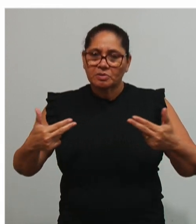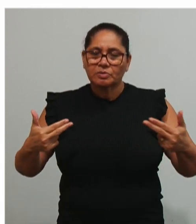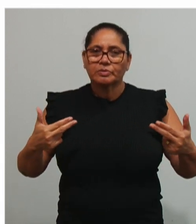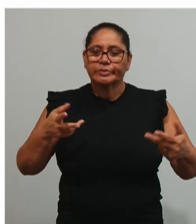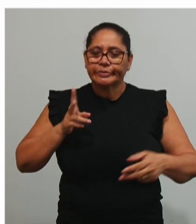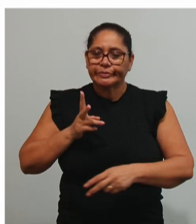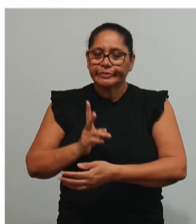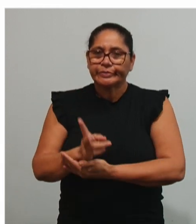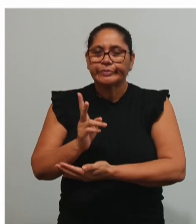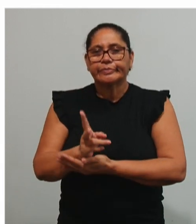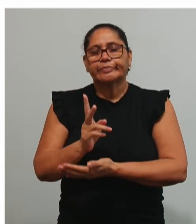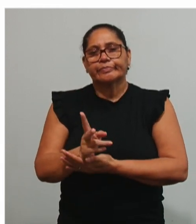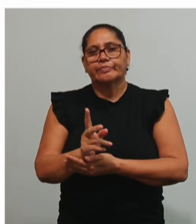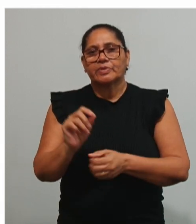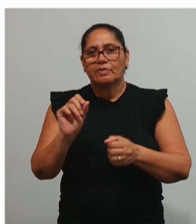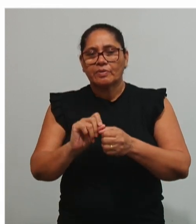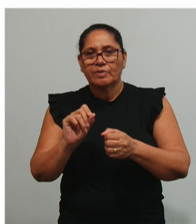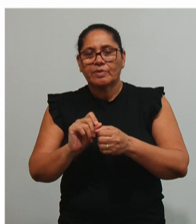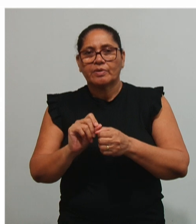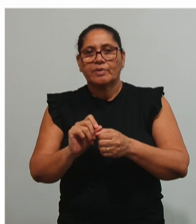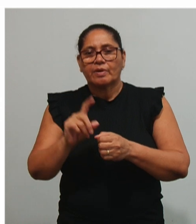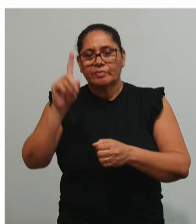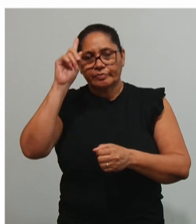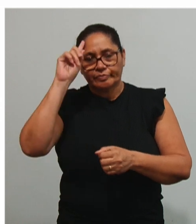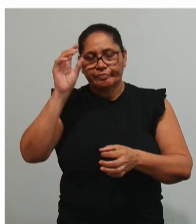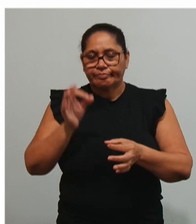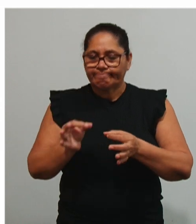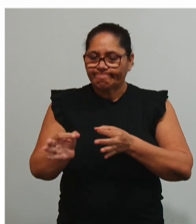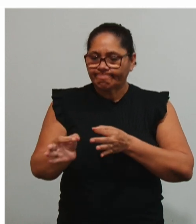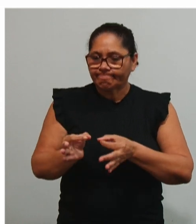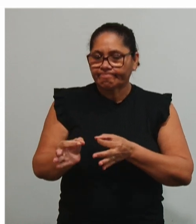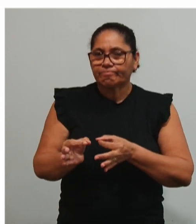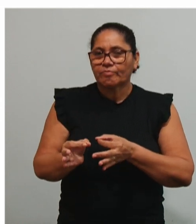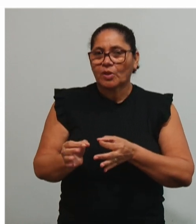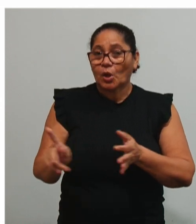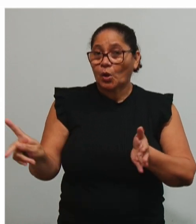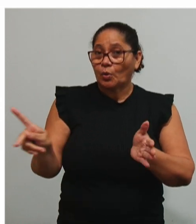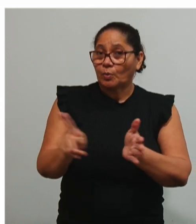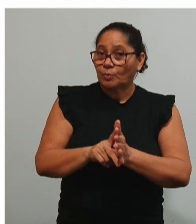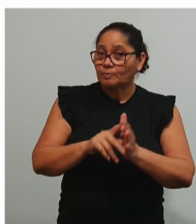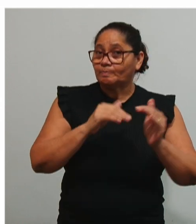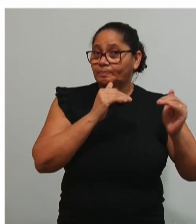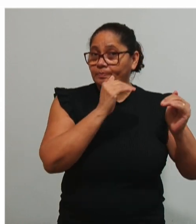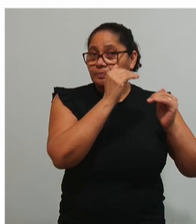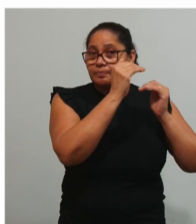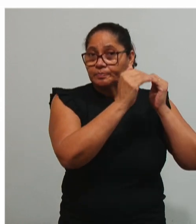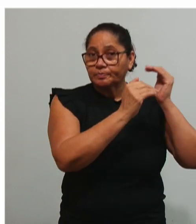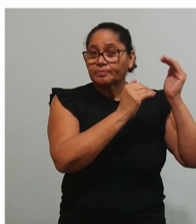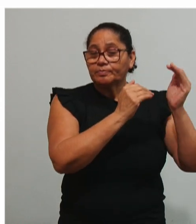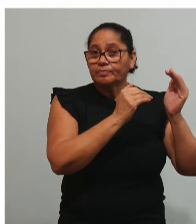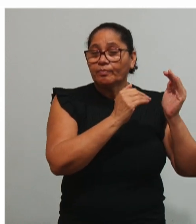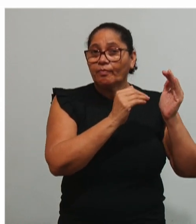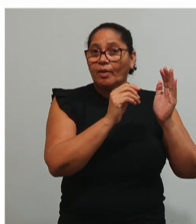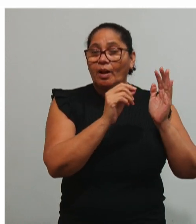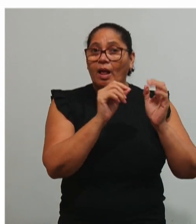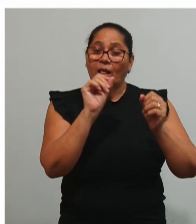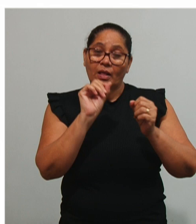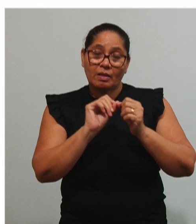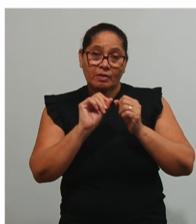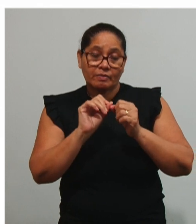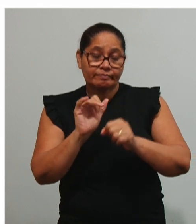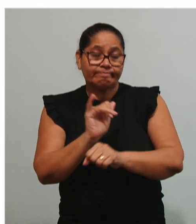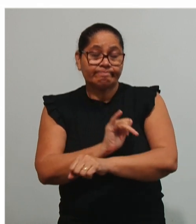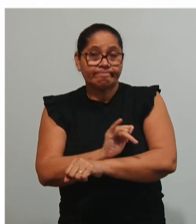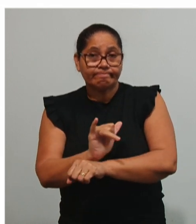conduzidas e geridas no dia a dia da organização. Então, o próprio processo de elaboração da